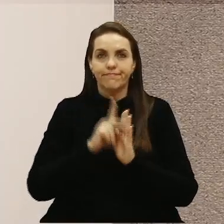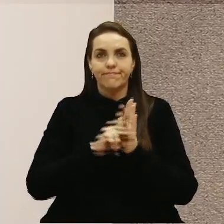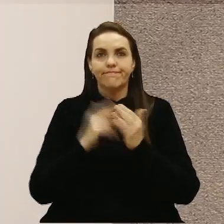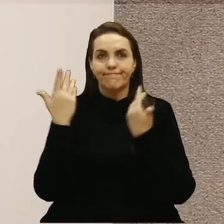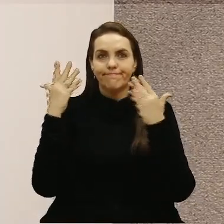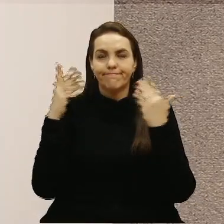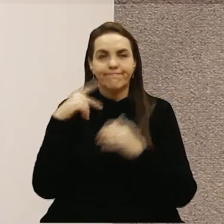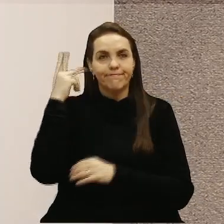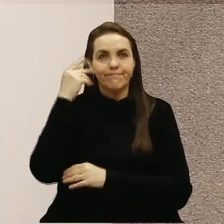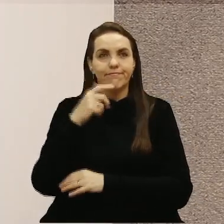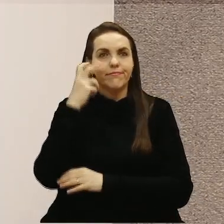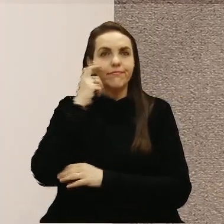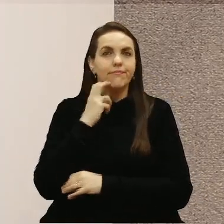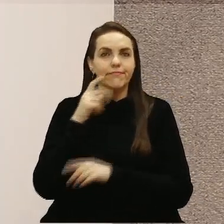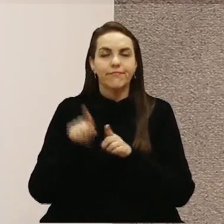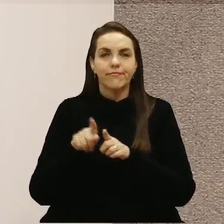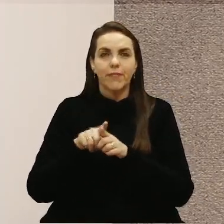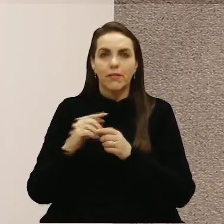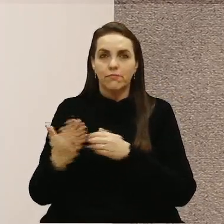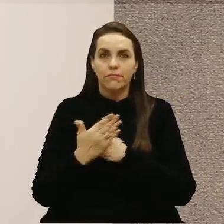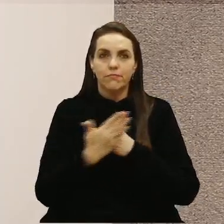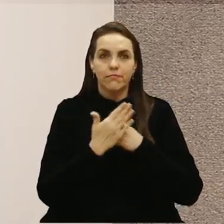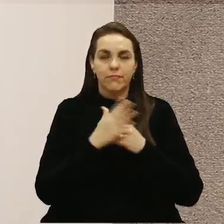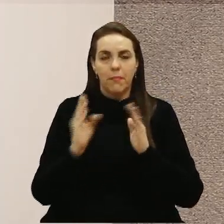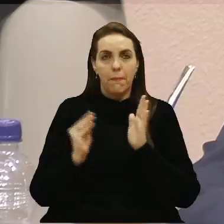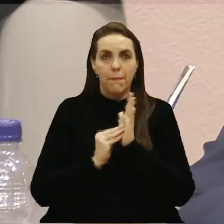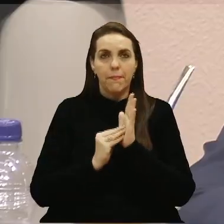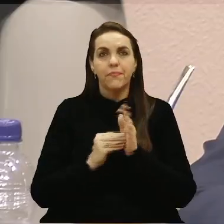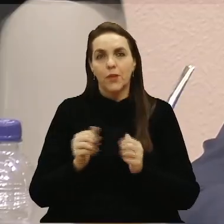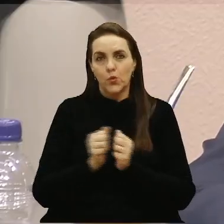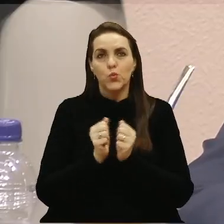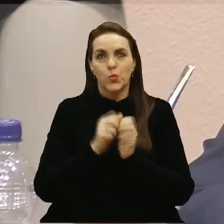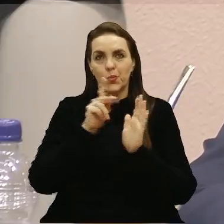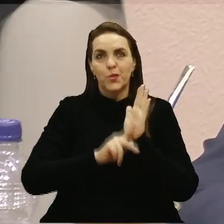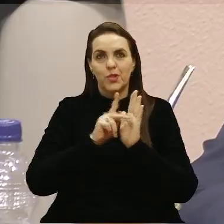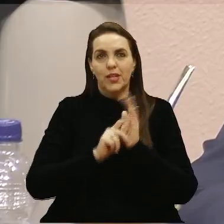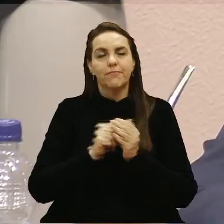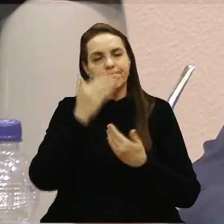Santos, e a todos aqueles que se somam a este bom projeto. Obrigado, vereador Caleb Garbim.